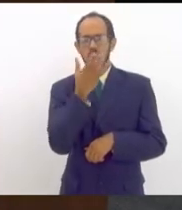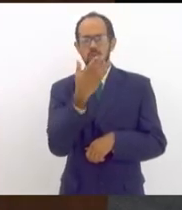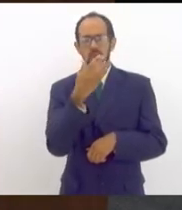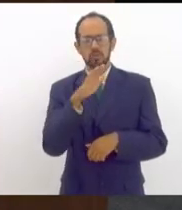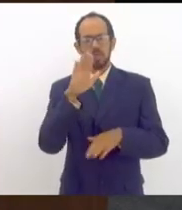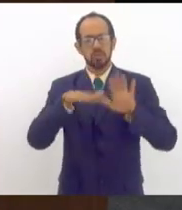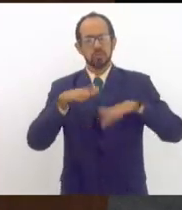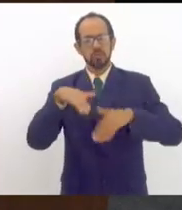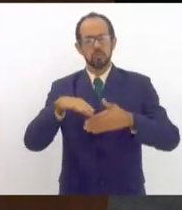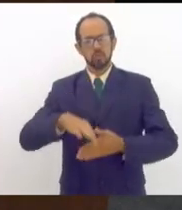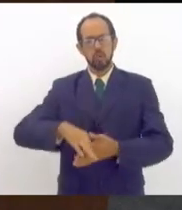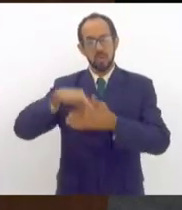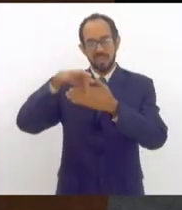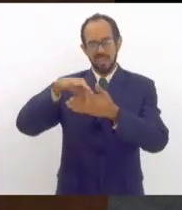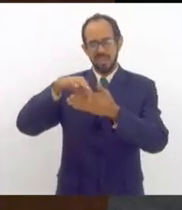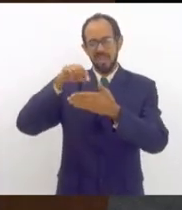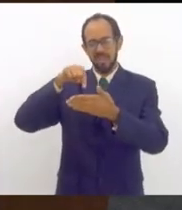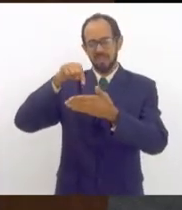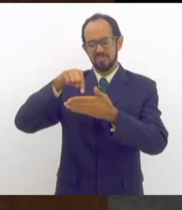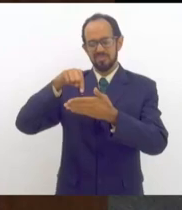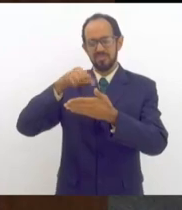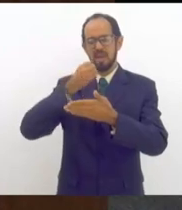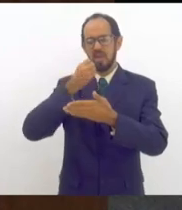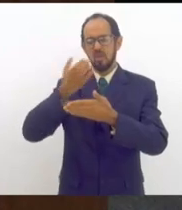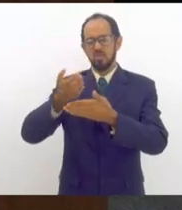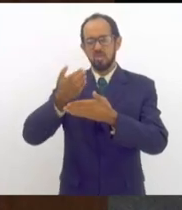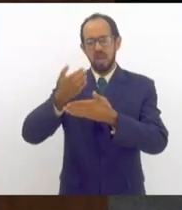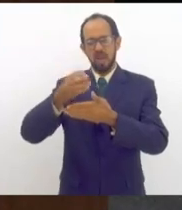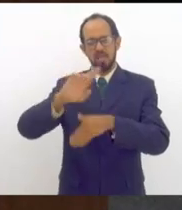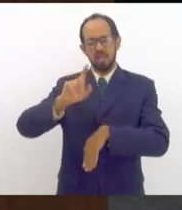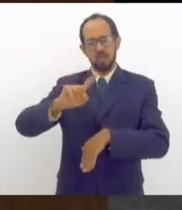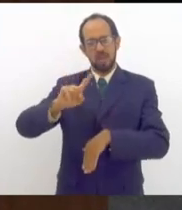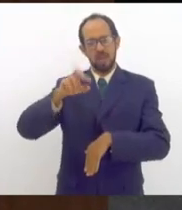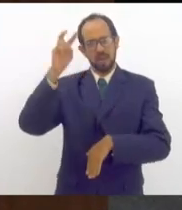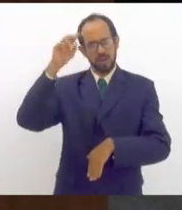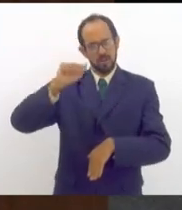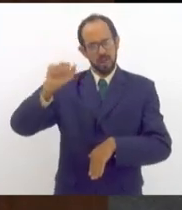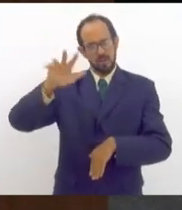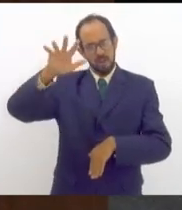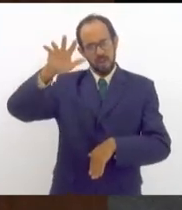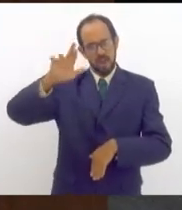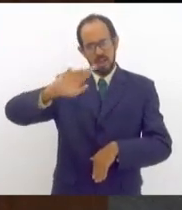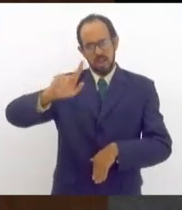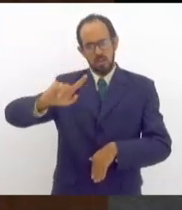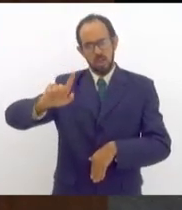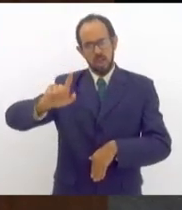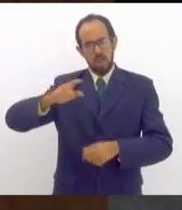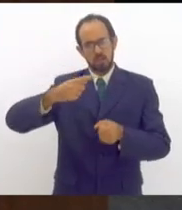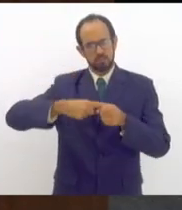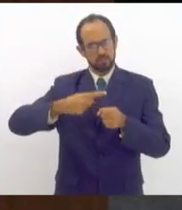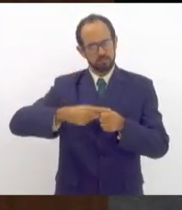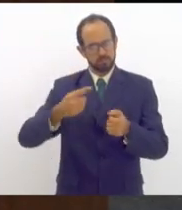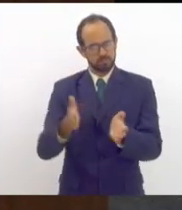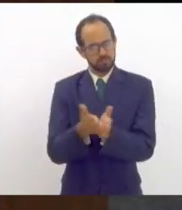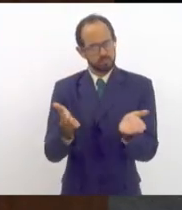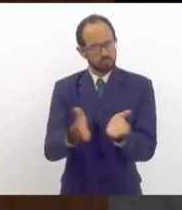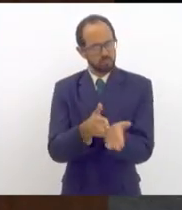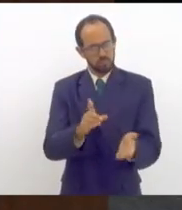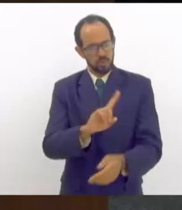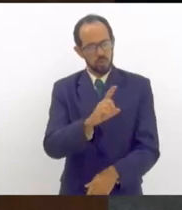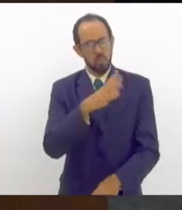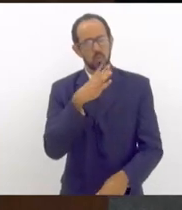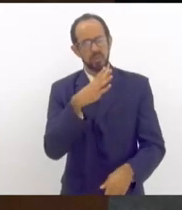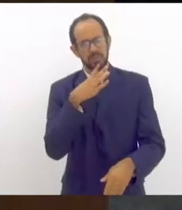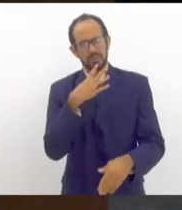protagonista de contar essas histórias não são da favela não são da Periferia e não conhece essa realidade então